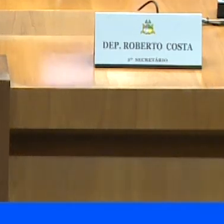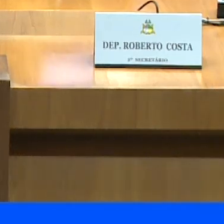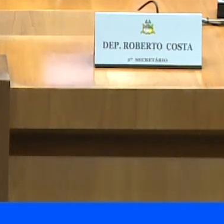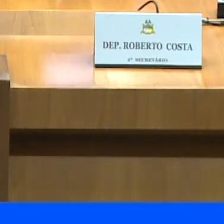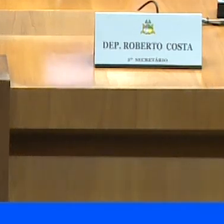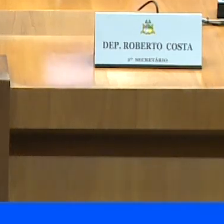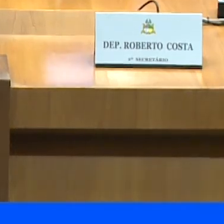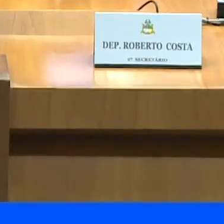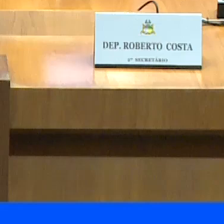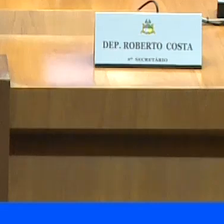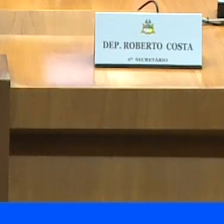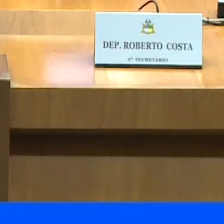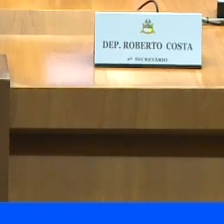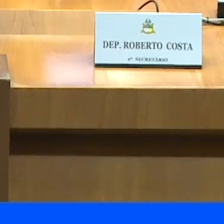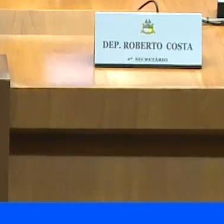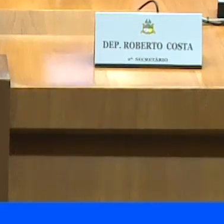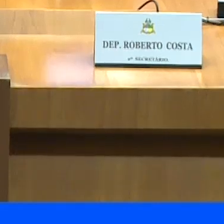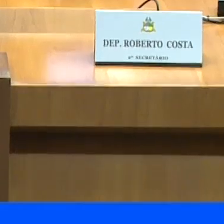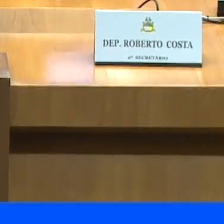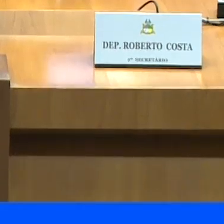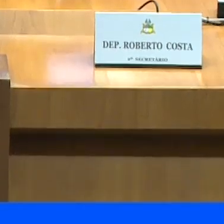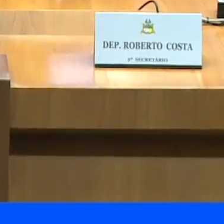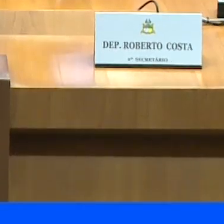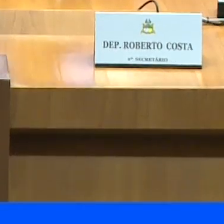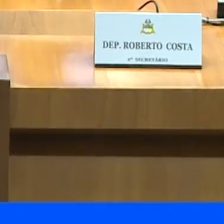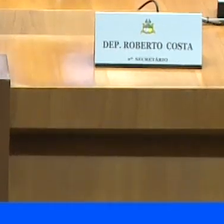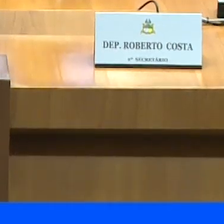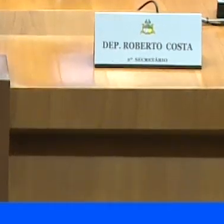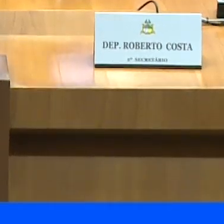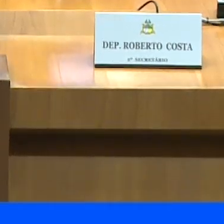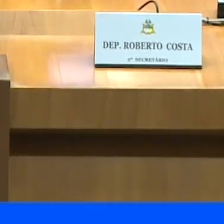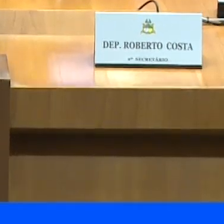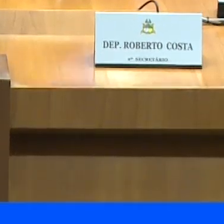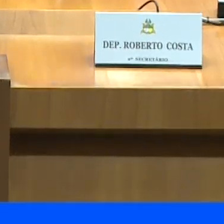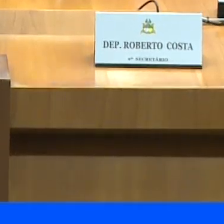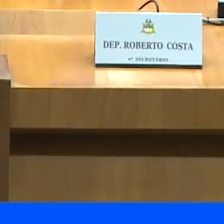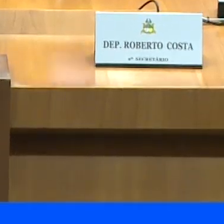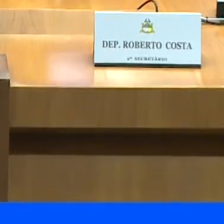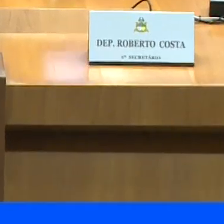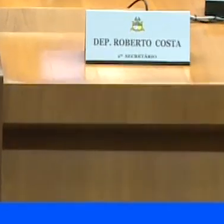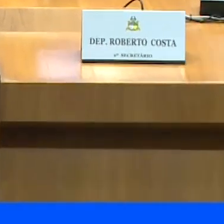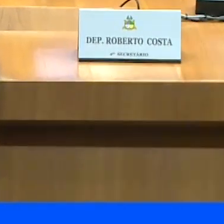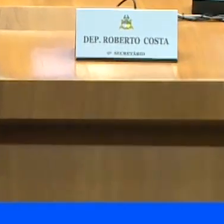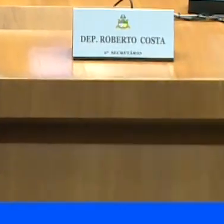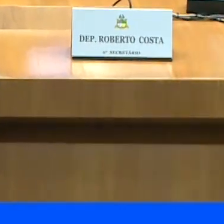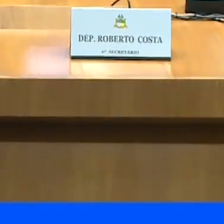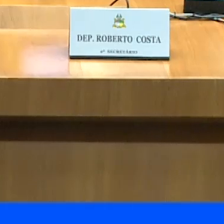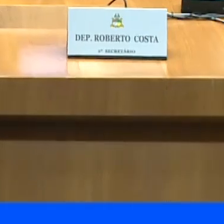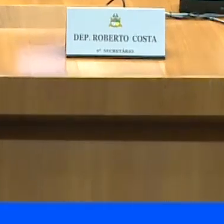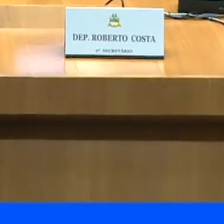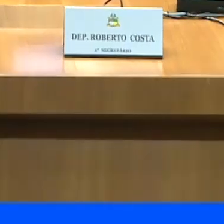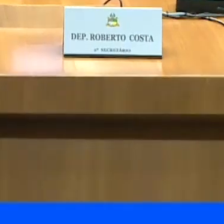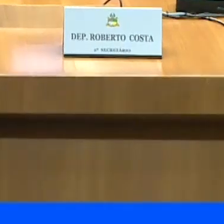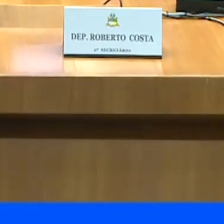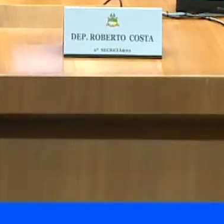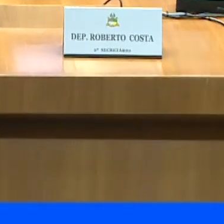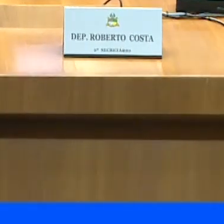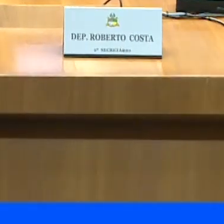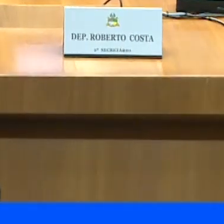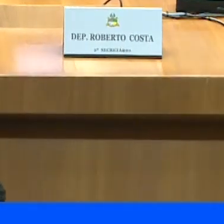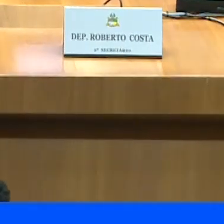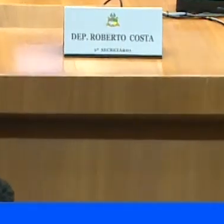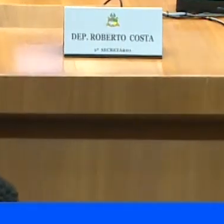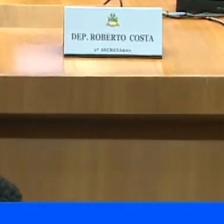Em nome do povo, invocando a proteção de Deus e a luz do Divino Espírito Santo,